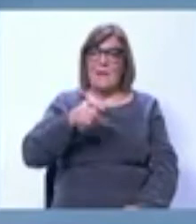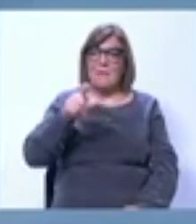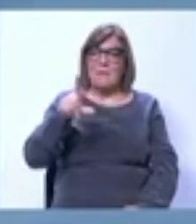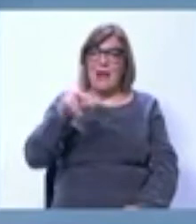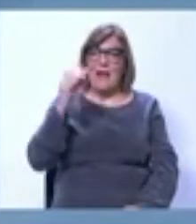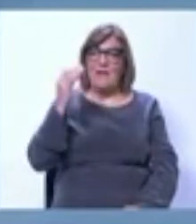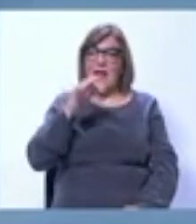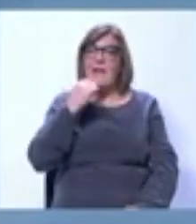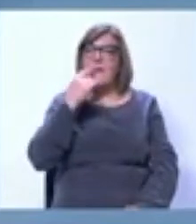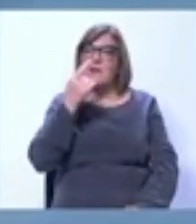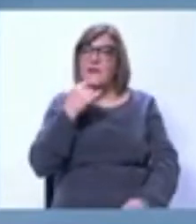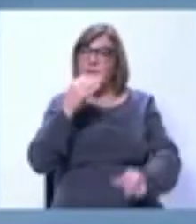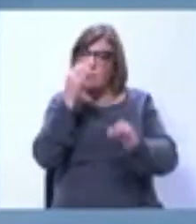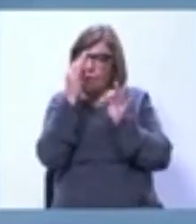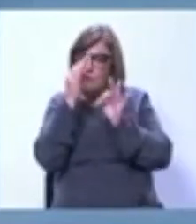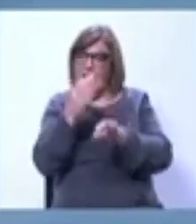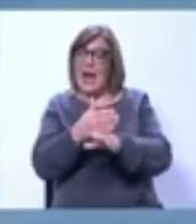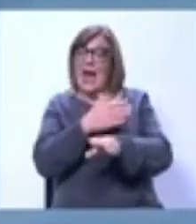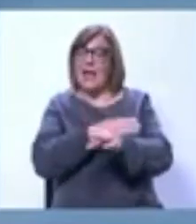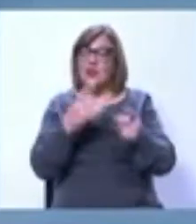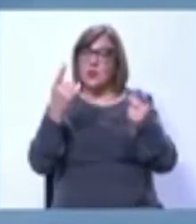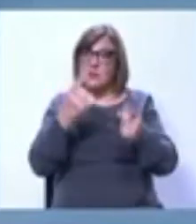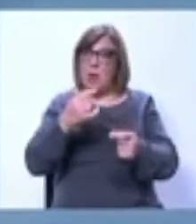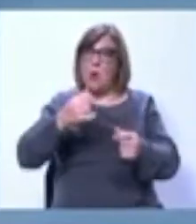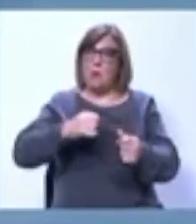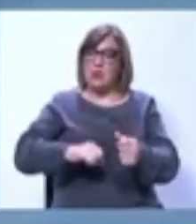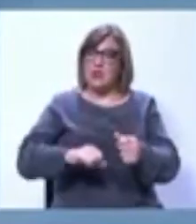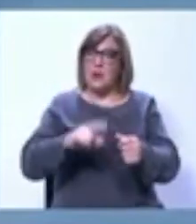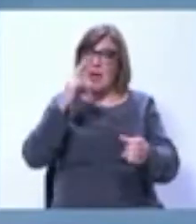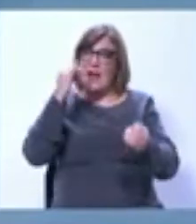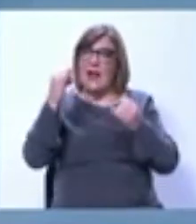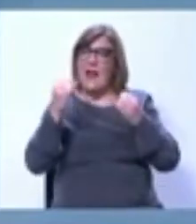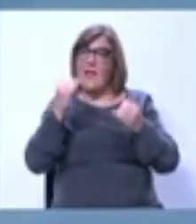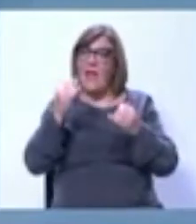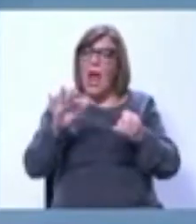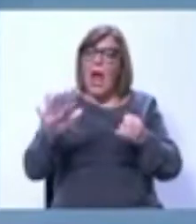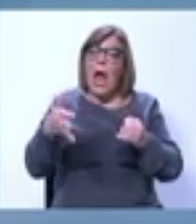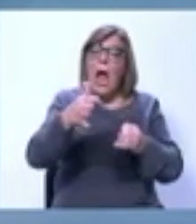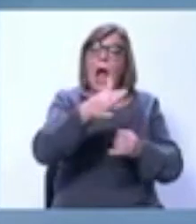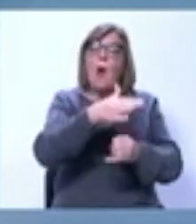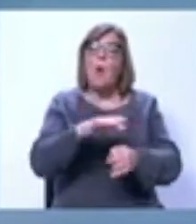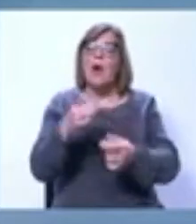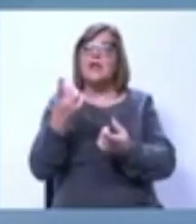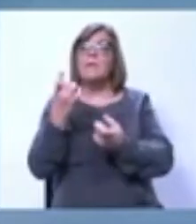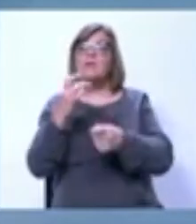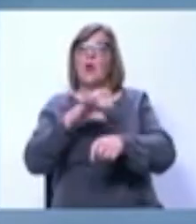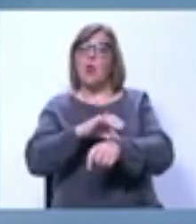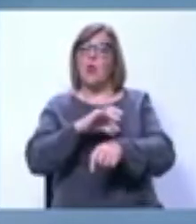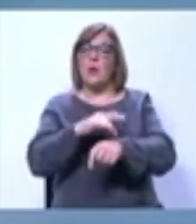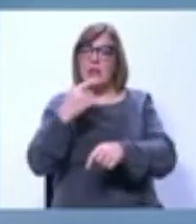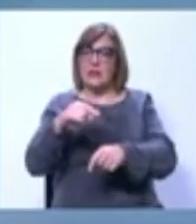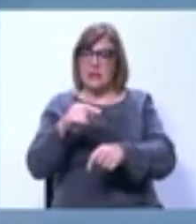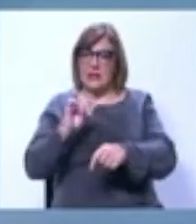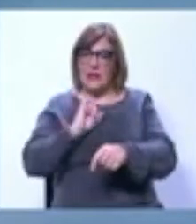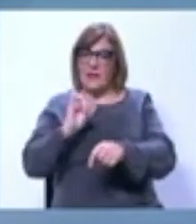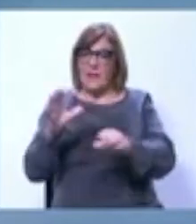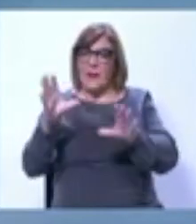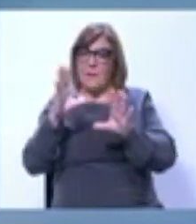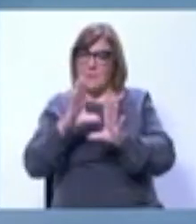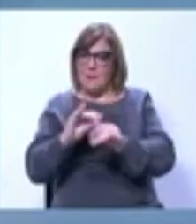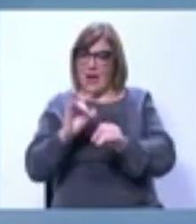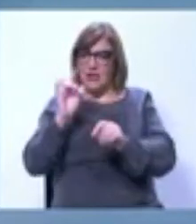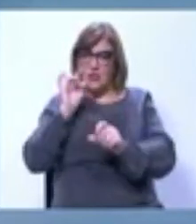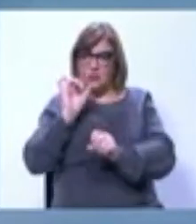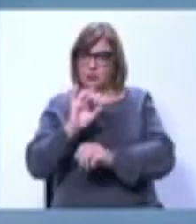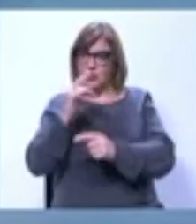antes mesmo de iniciar a intervenção uma ideia das localizações precisas da doença para sermos o mais